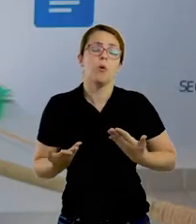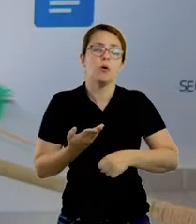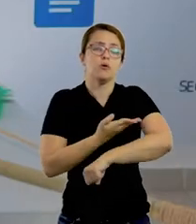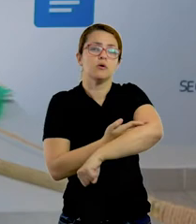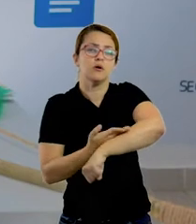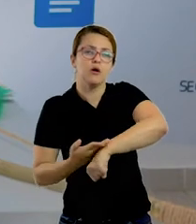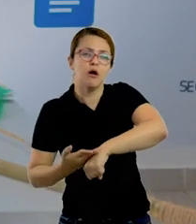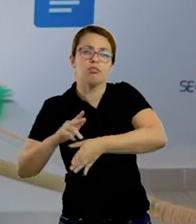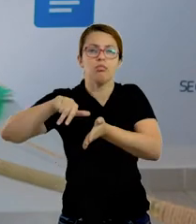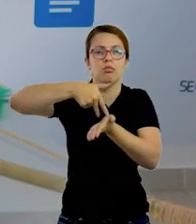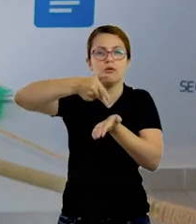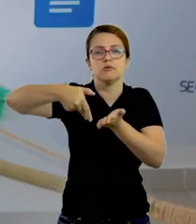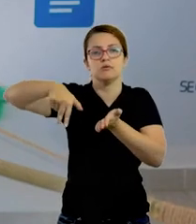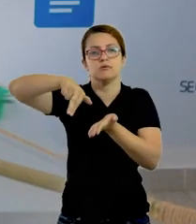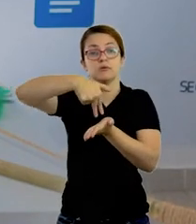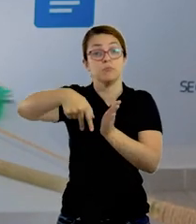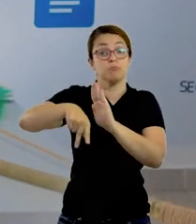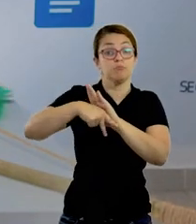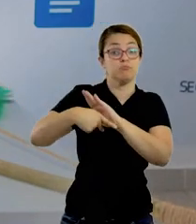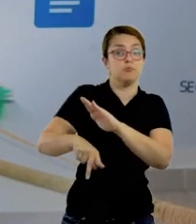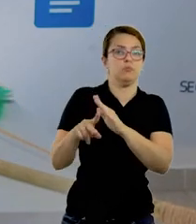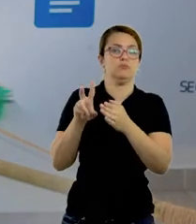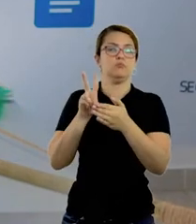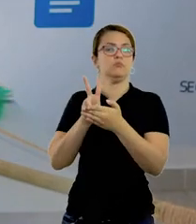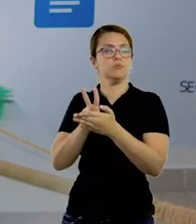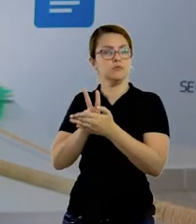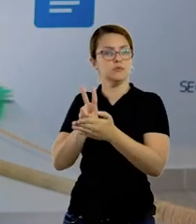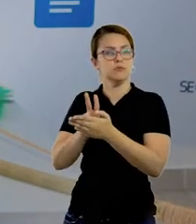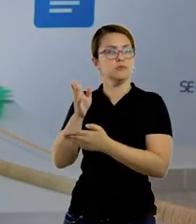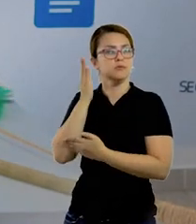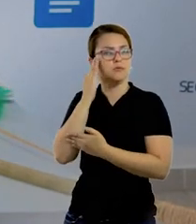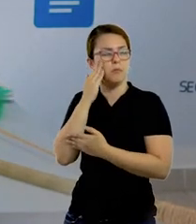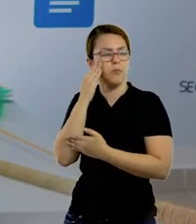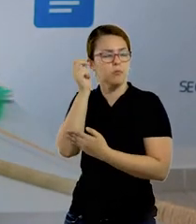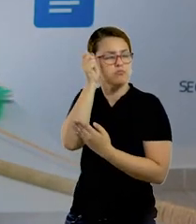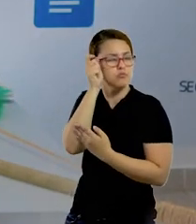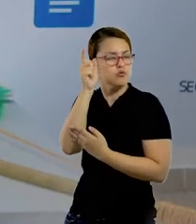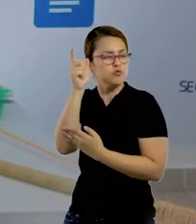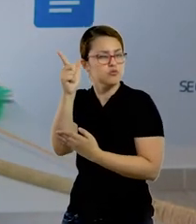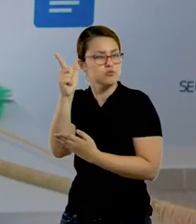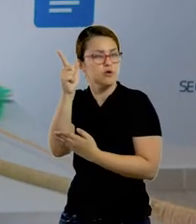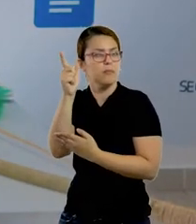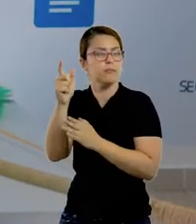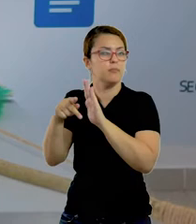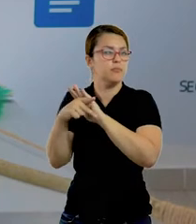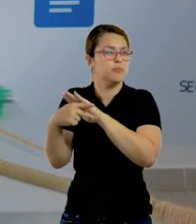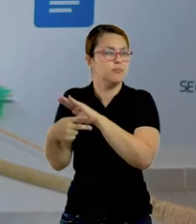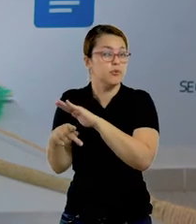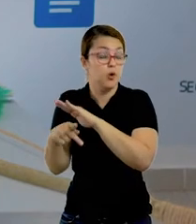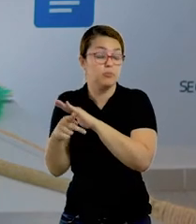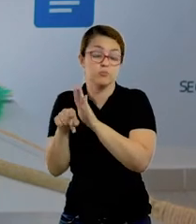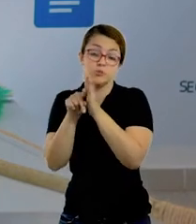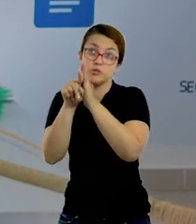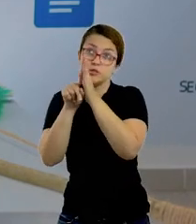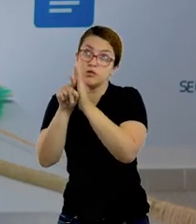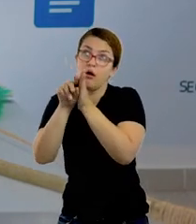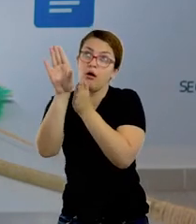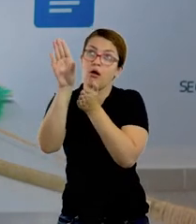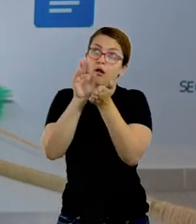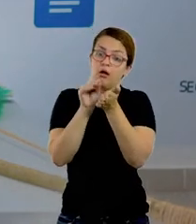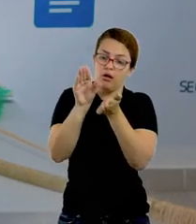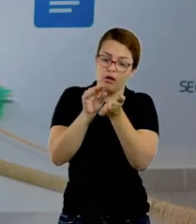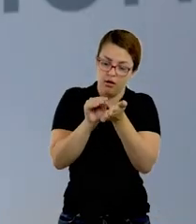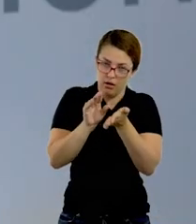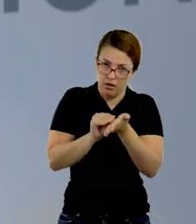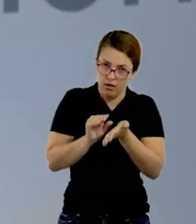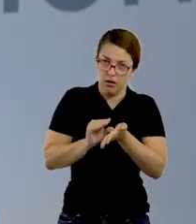os seus costumes, as danças tradicionais e saber um pouco mais sobre essa cultura. Você vai pesquisar e registrar no